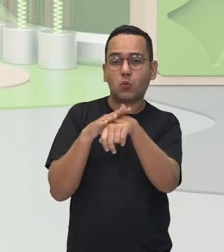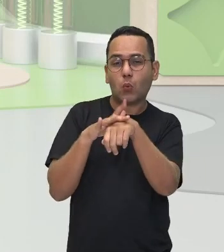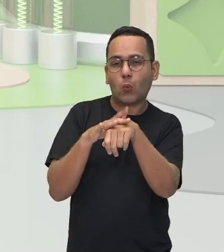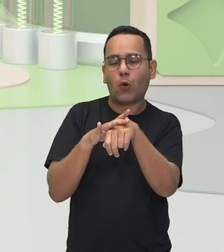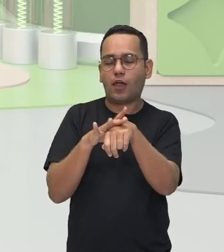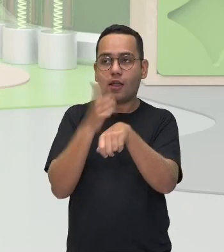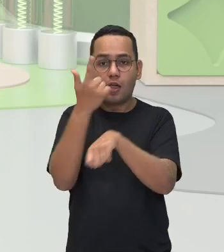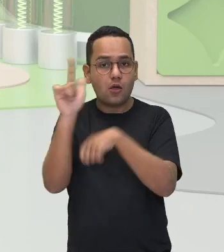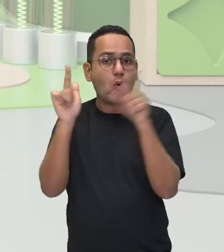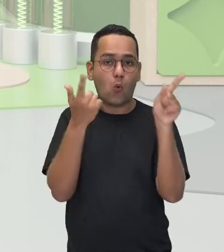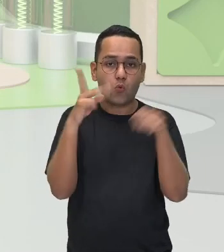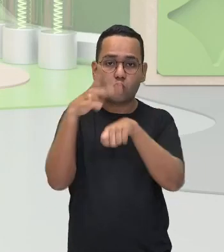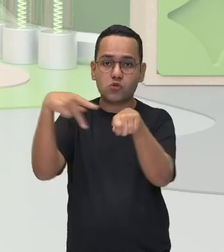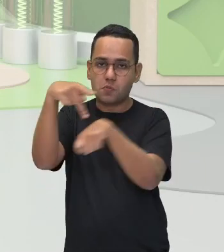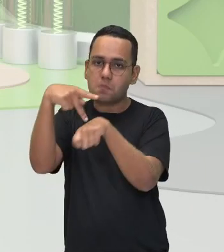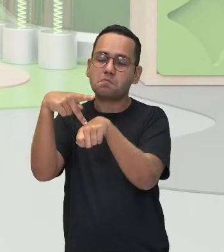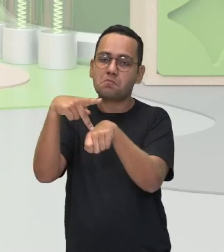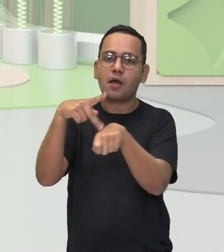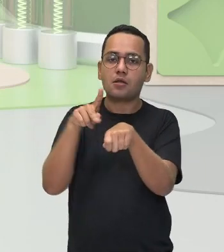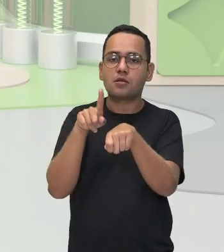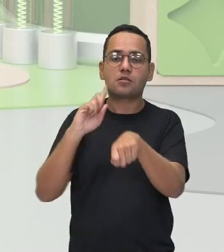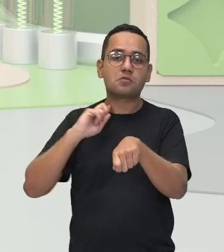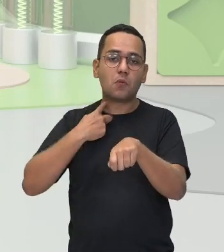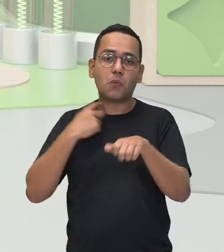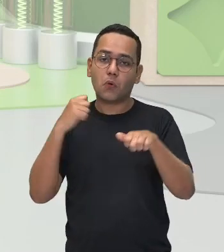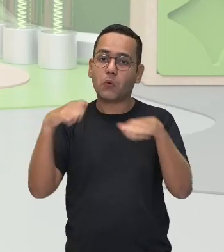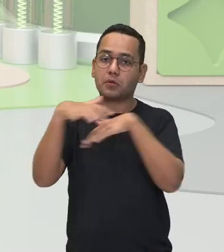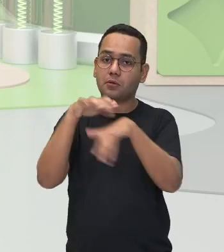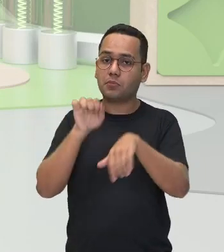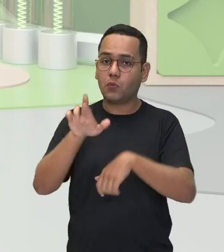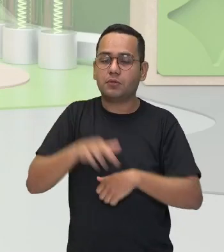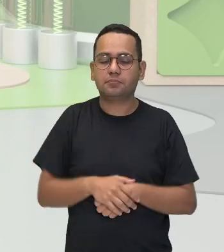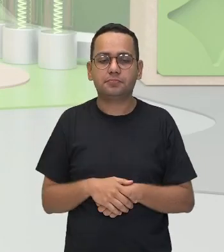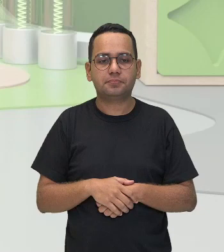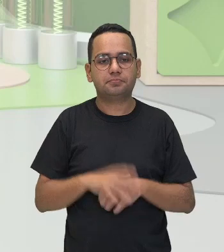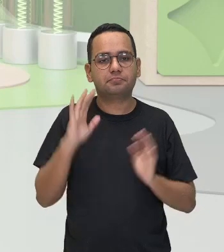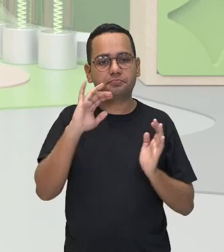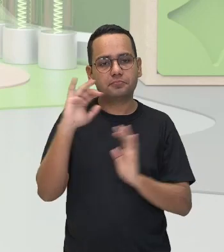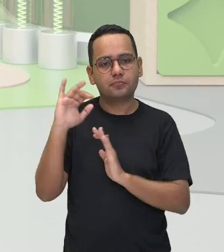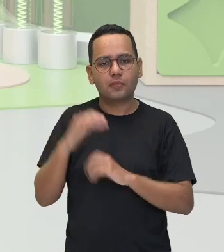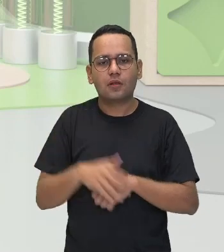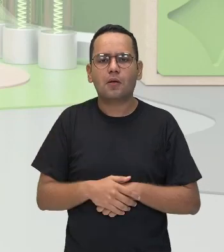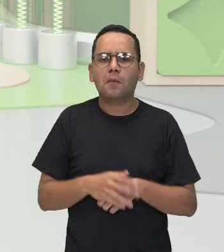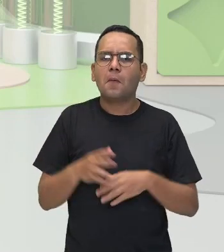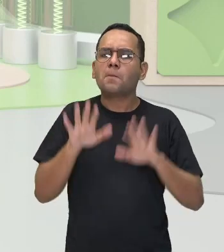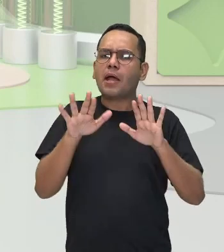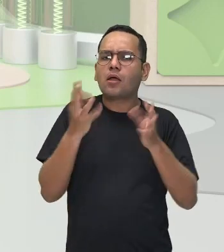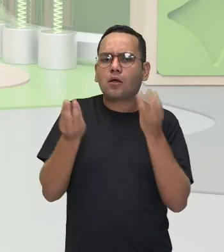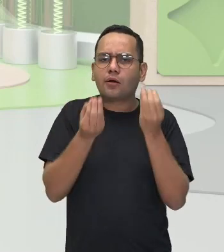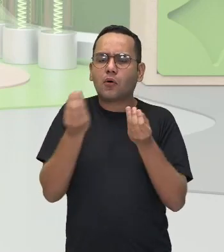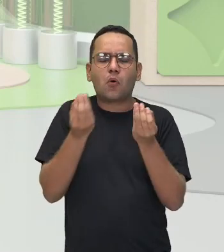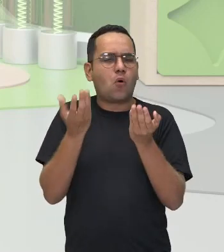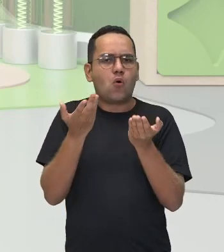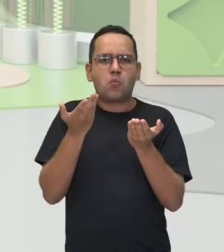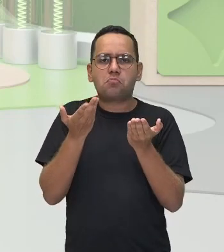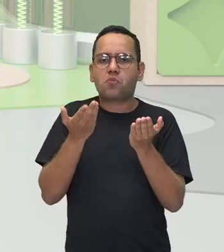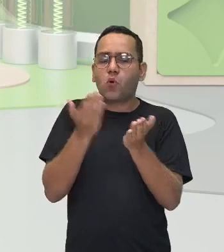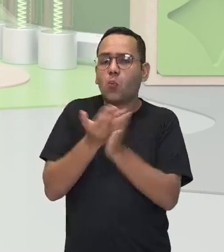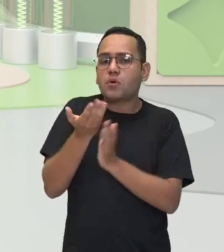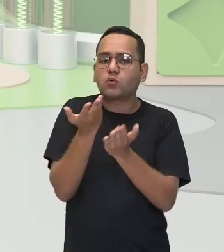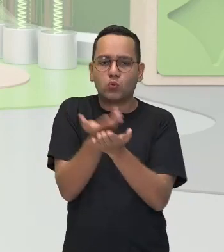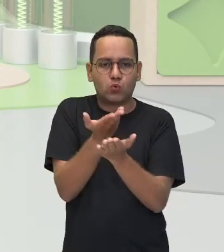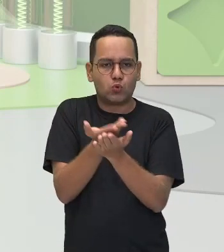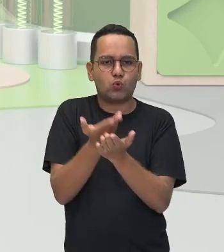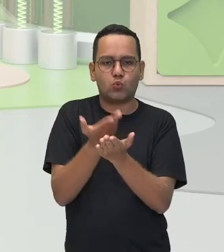mundo, tá? Então, nós vamos ter agora a ver como foi que começou todos esses estudos sobre a poluição do ar. Vejam